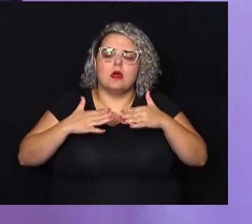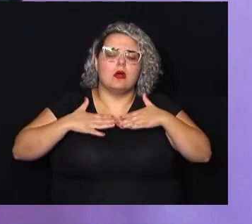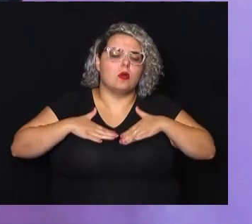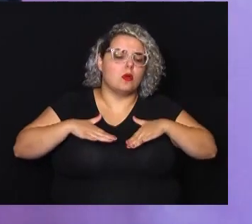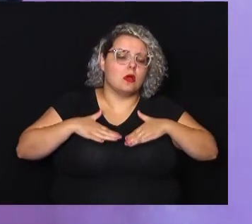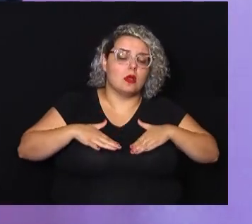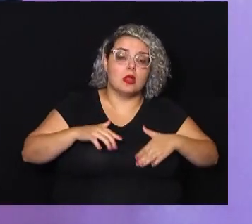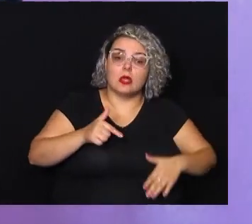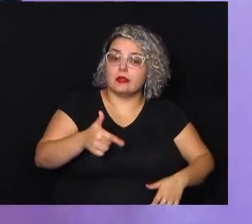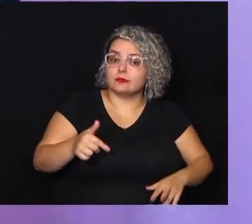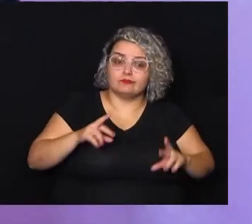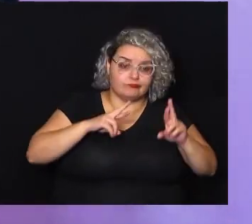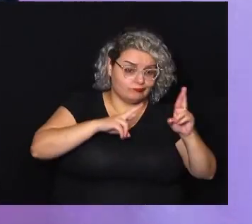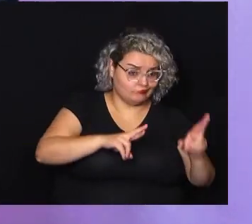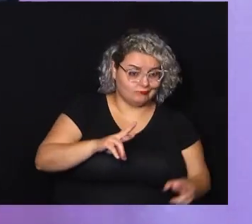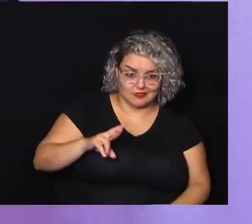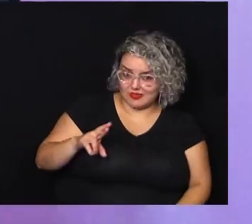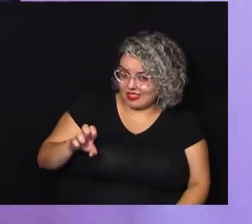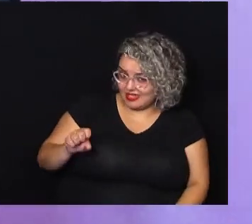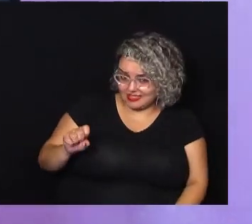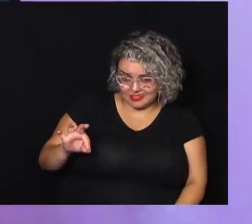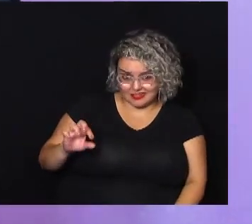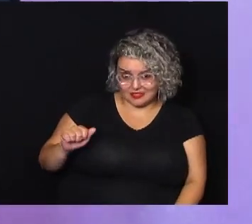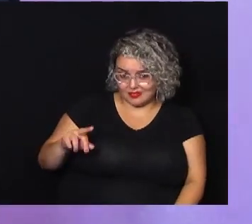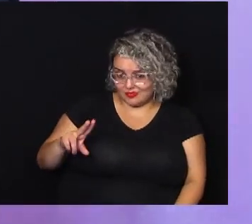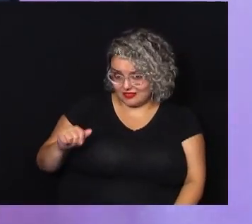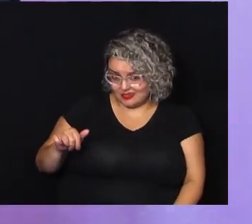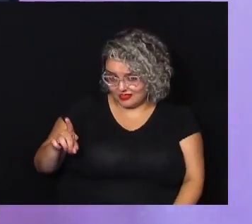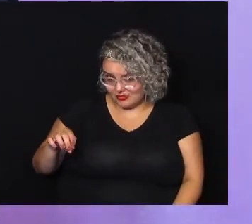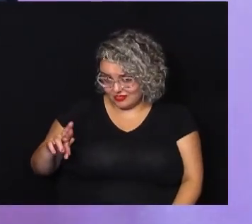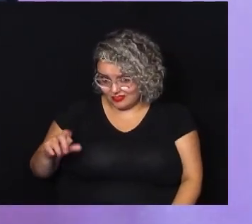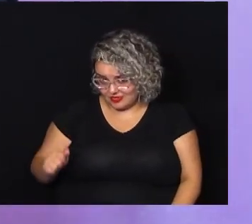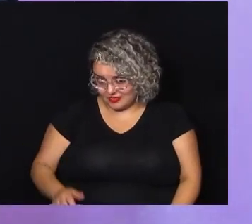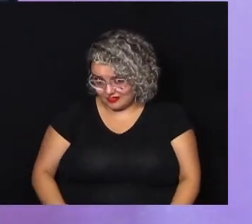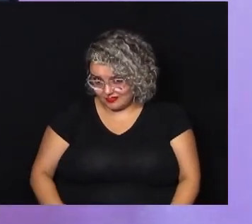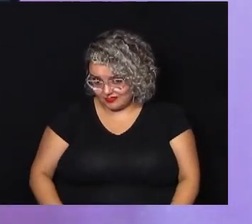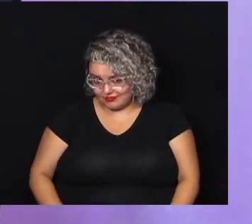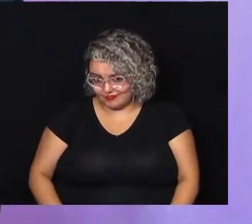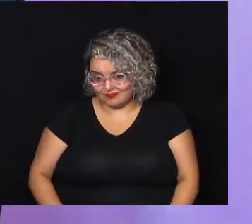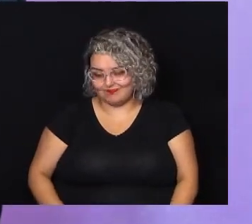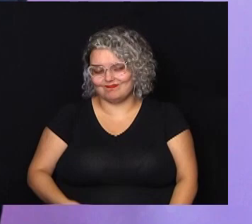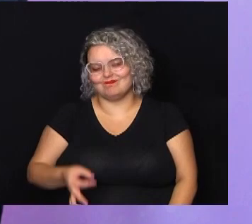aquela rotina do sono, um ambiente tranquilo, ela não vai ter essa noite restauradora.